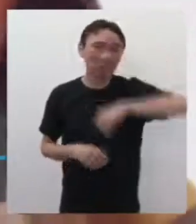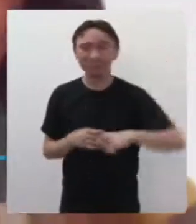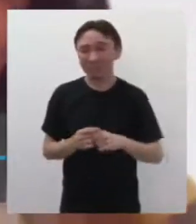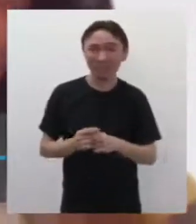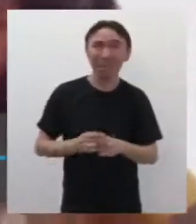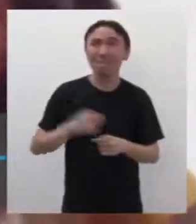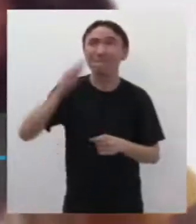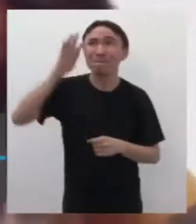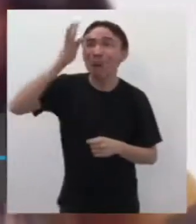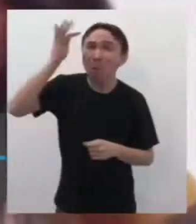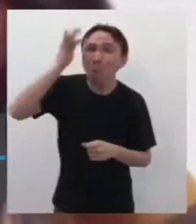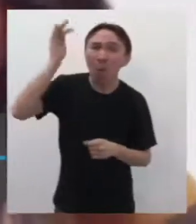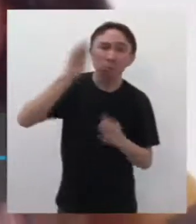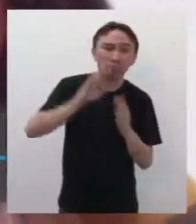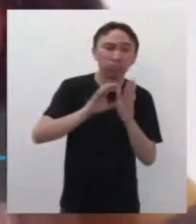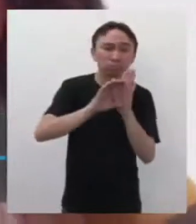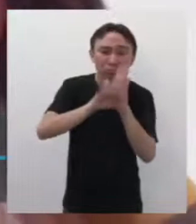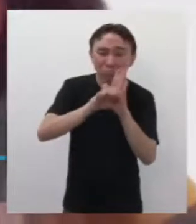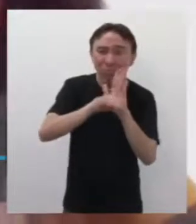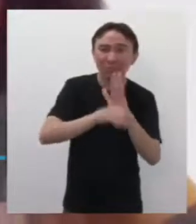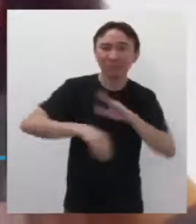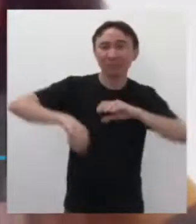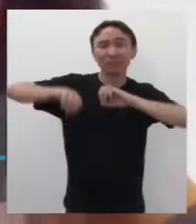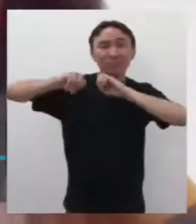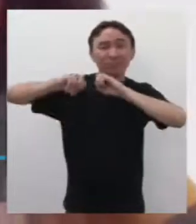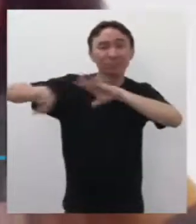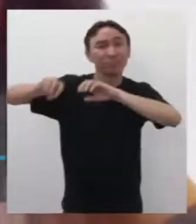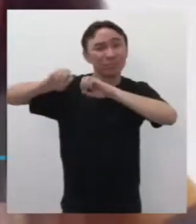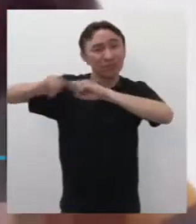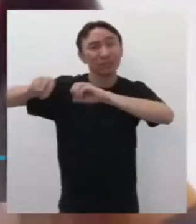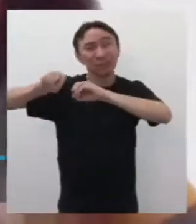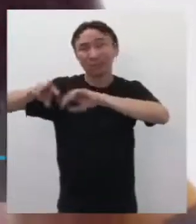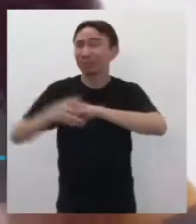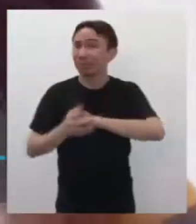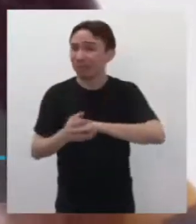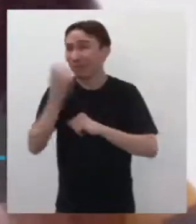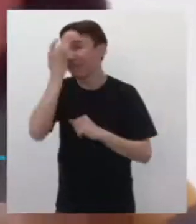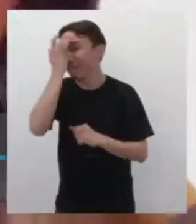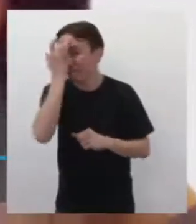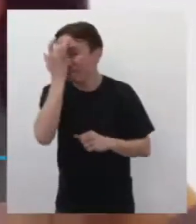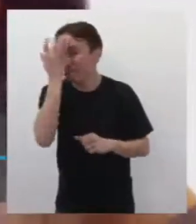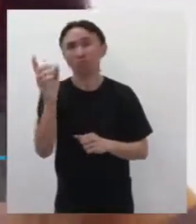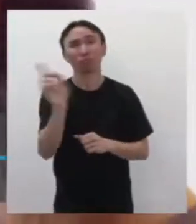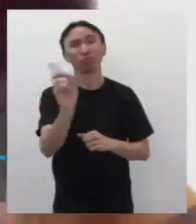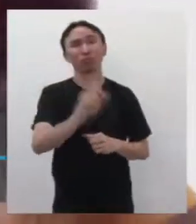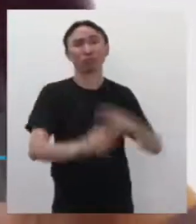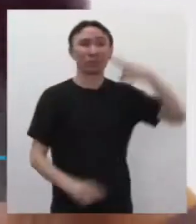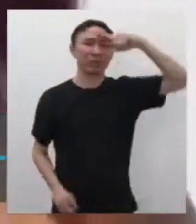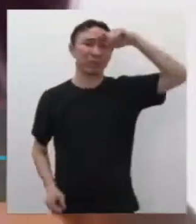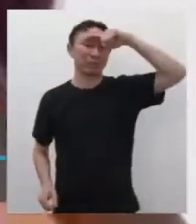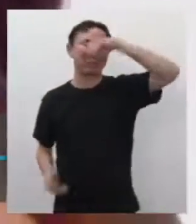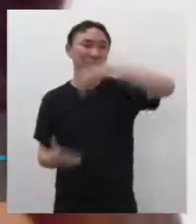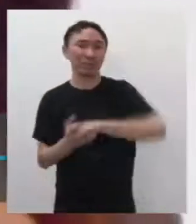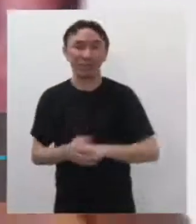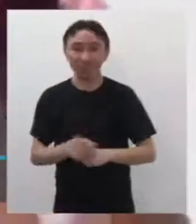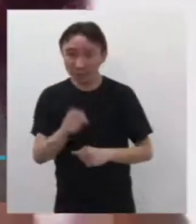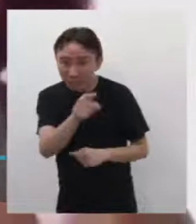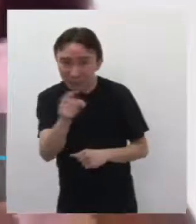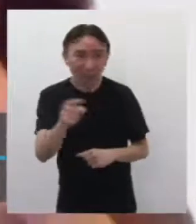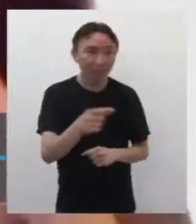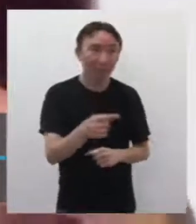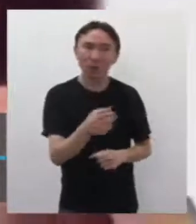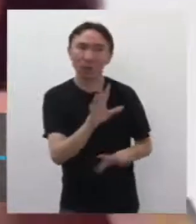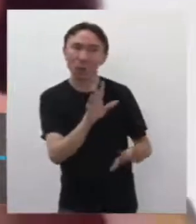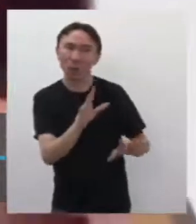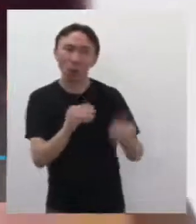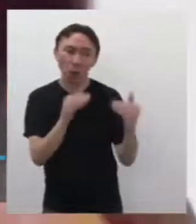para... Foi o que eu ouvi de alguns professores, tá? Eu acredito. Se alguém fala para mim, é muito fácil, por favor, conta como. A Júlia